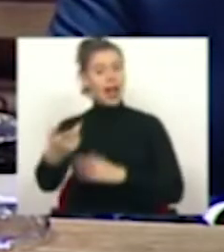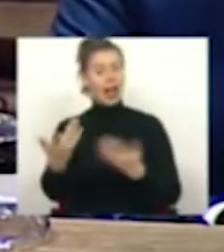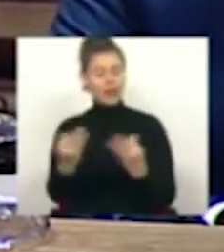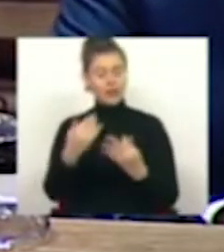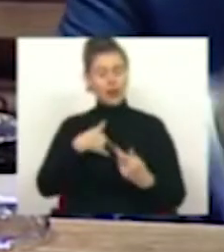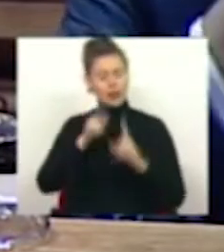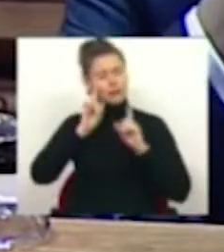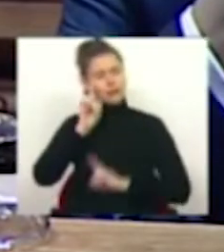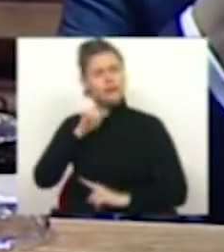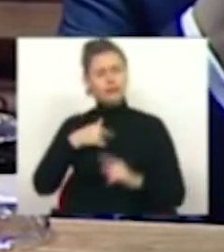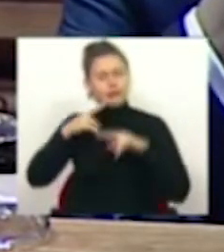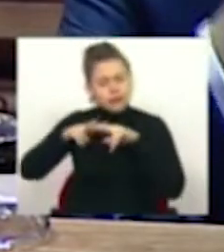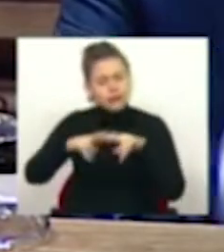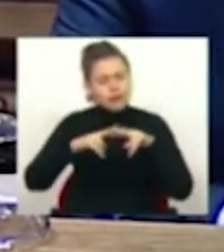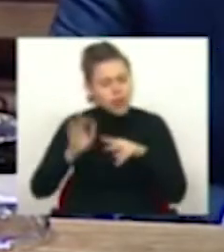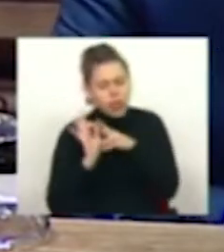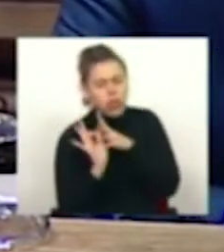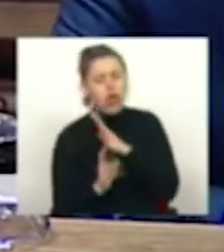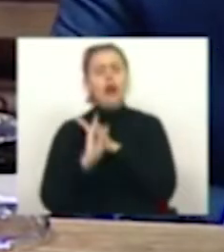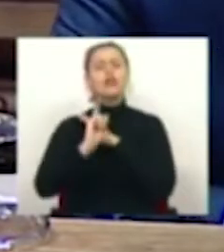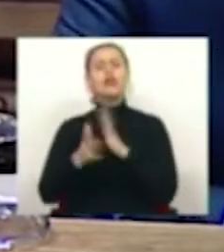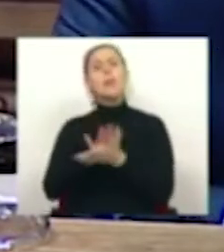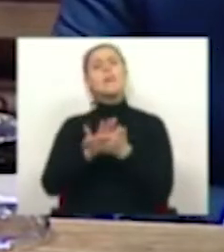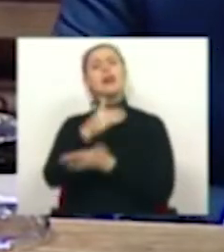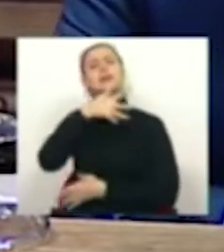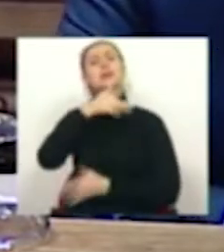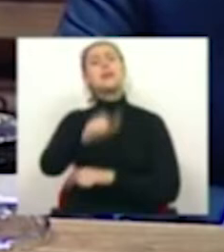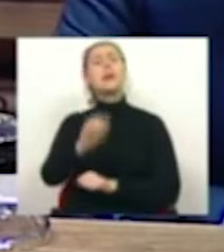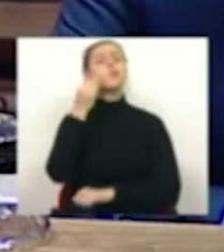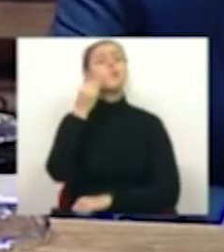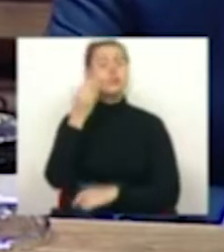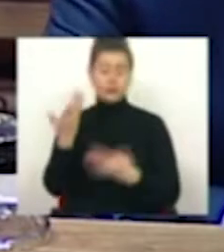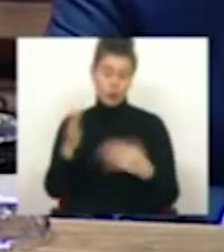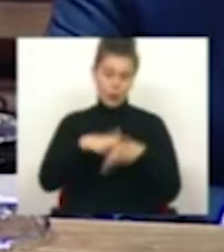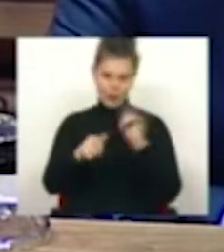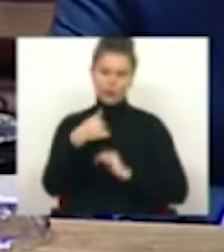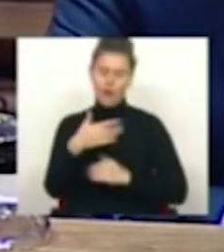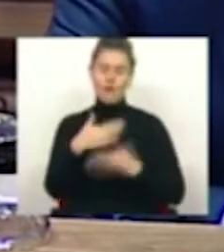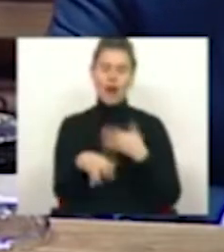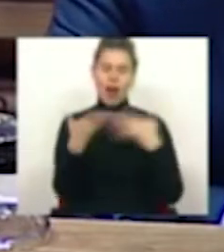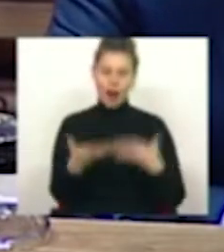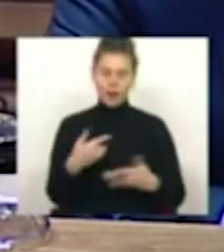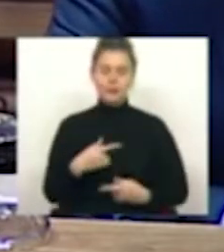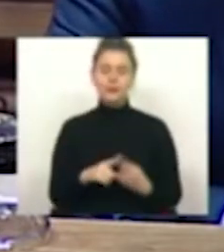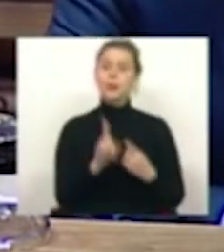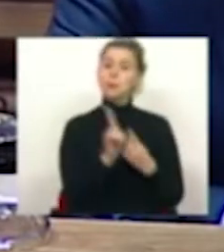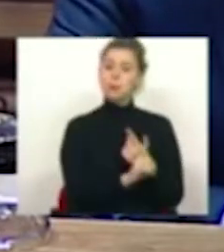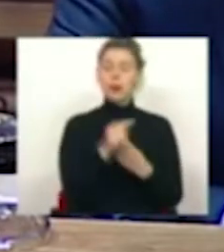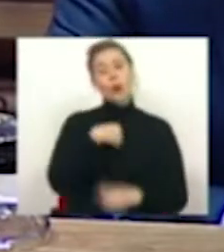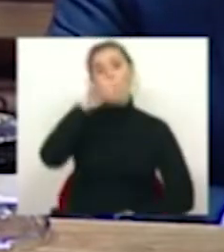vale a pena analisar com maior saio o fundamento desta afirmação por isso em primeiro